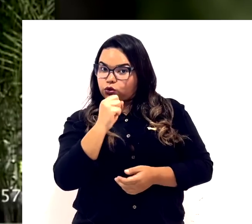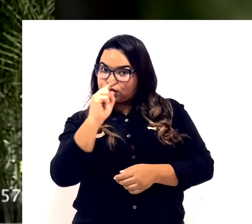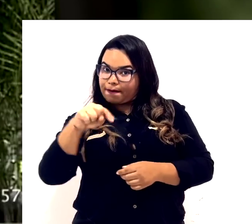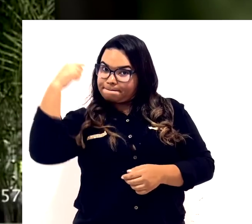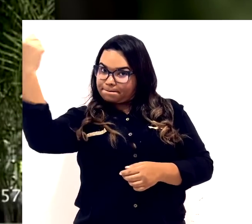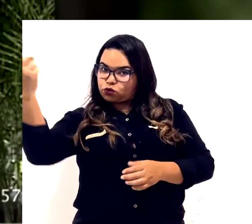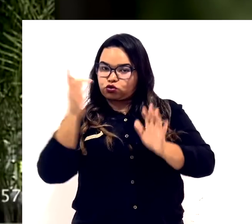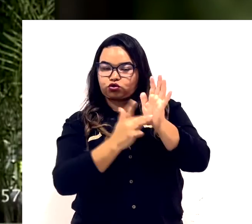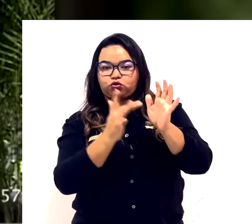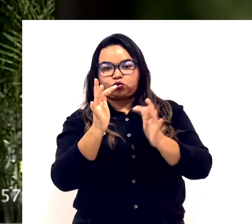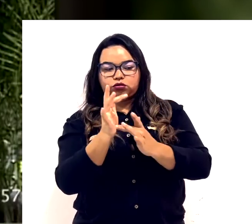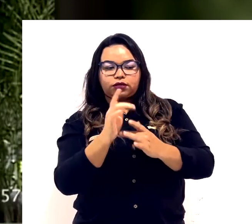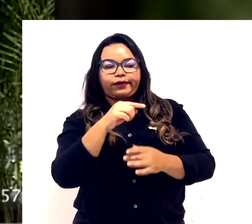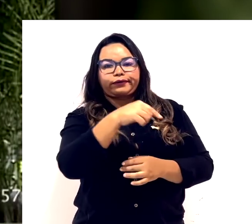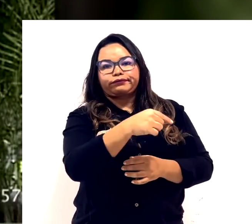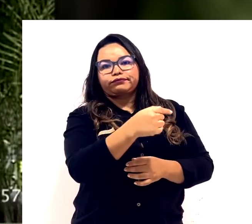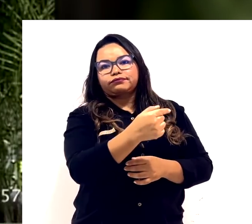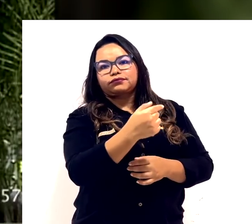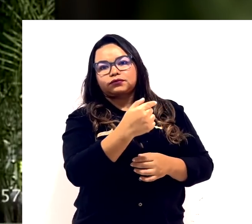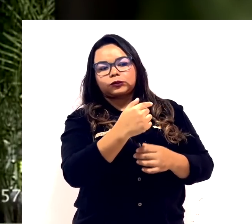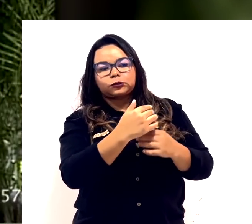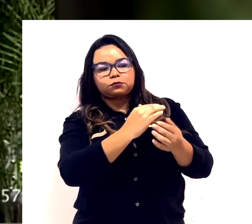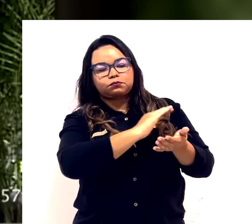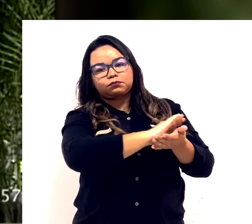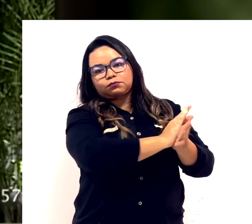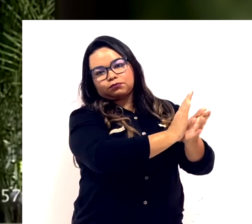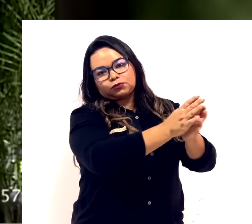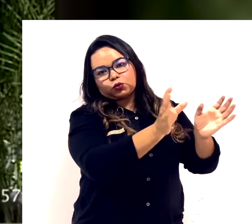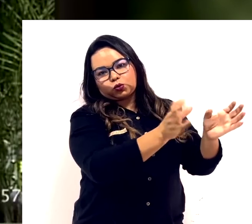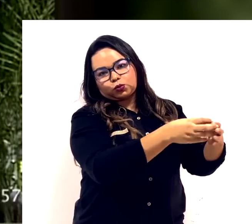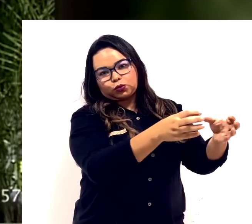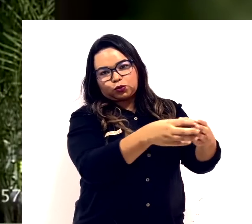desapareceu. E ele cresceu como um cogumelo.